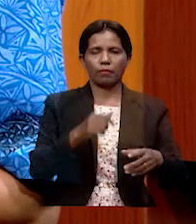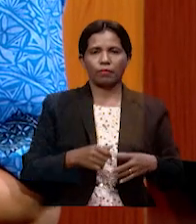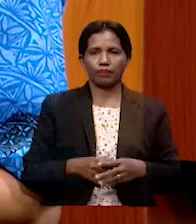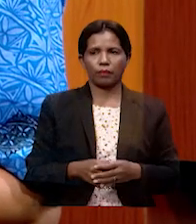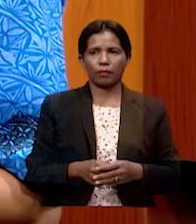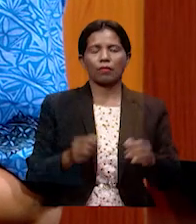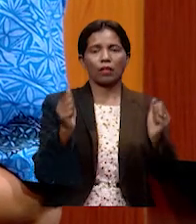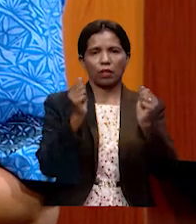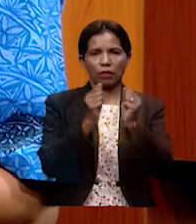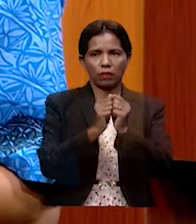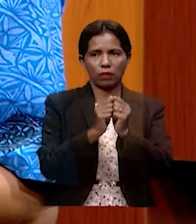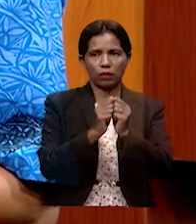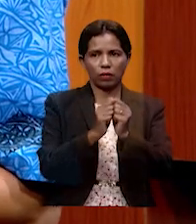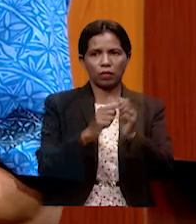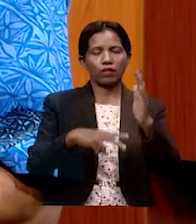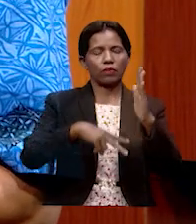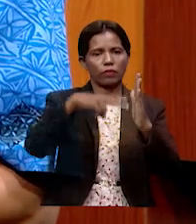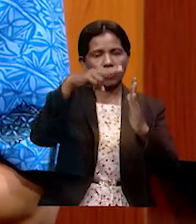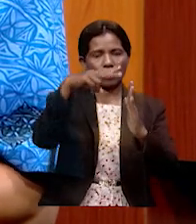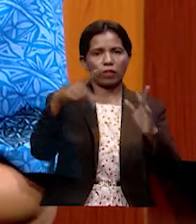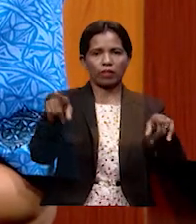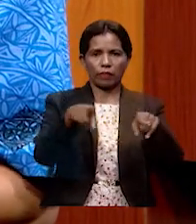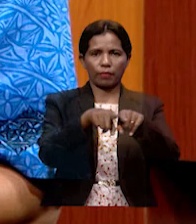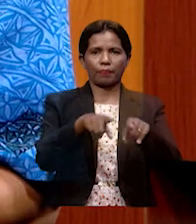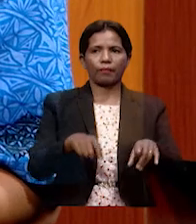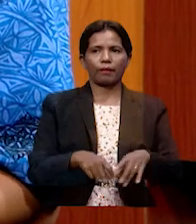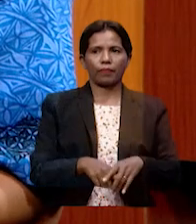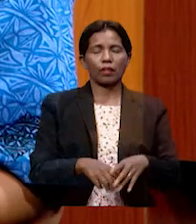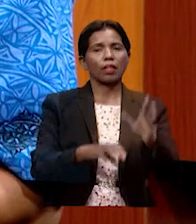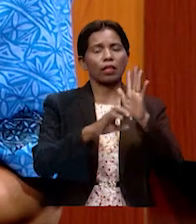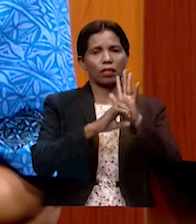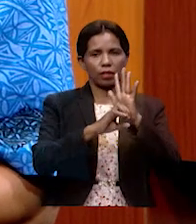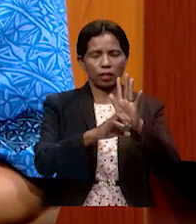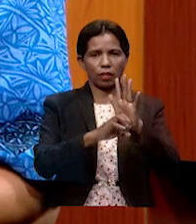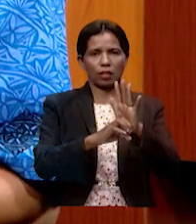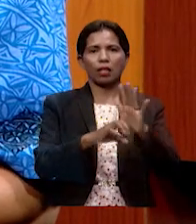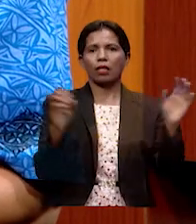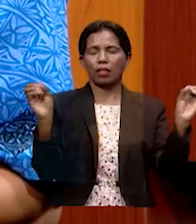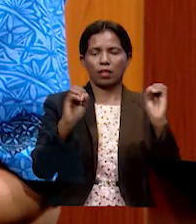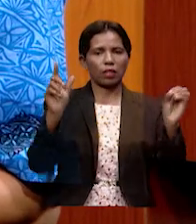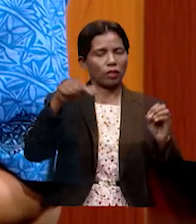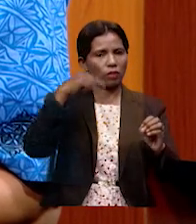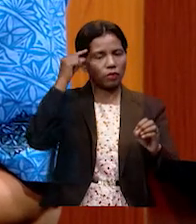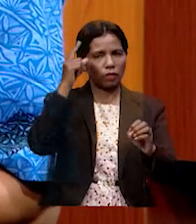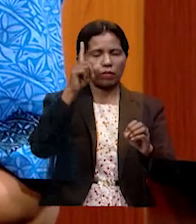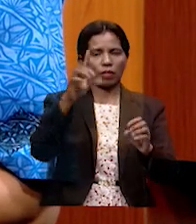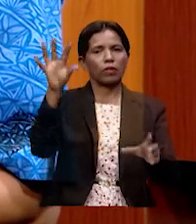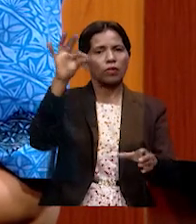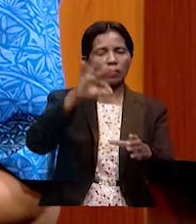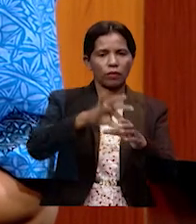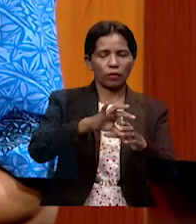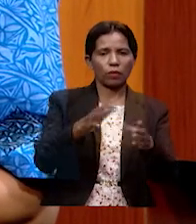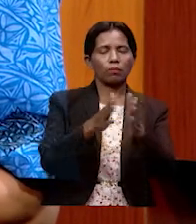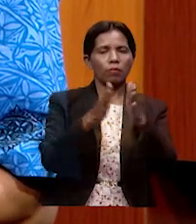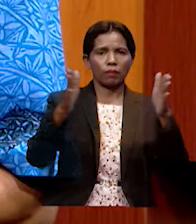o valor hanesan. E dá um exemplo que lá a governante ida, nem voto, boto lhe